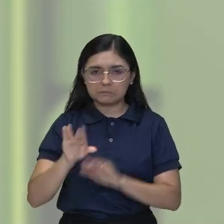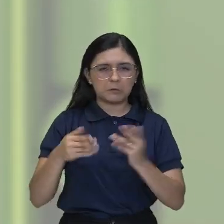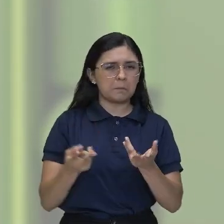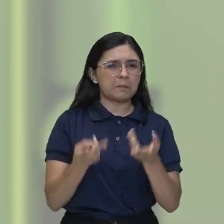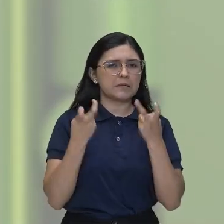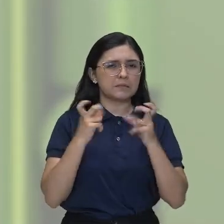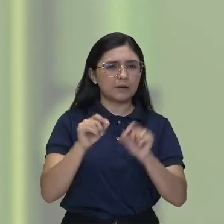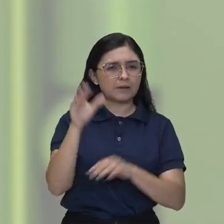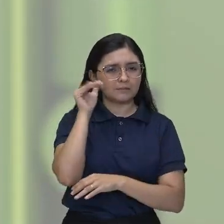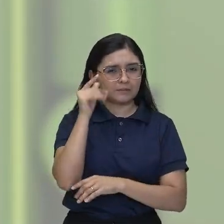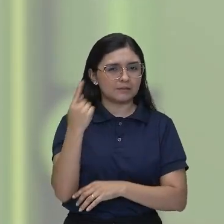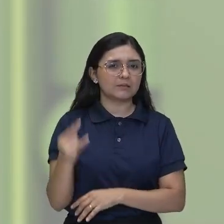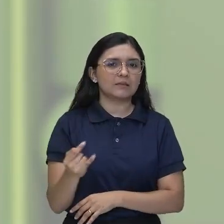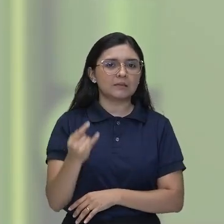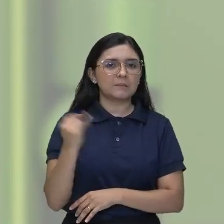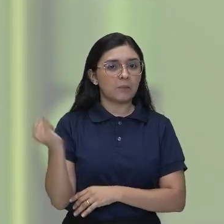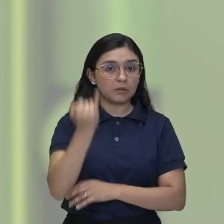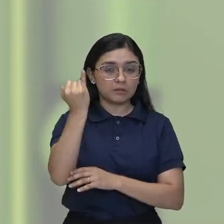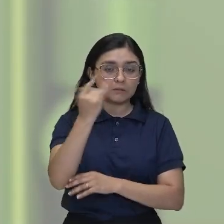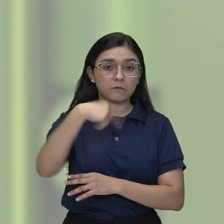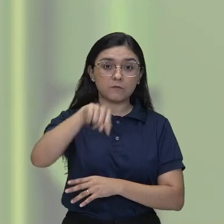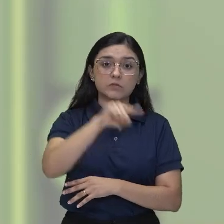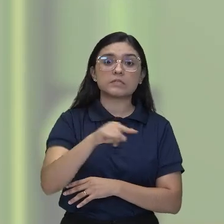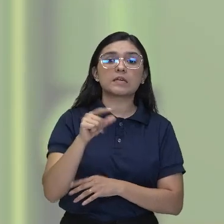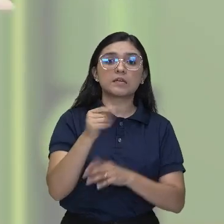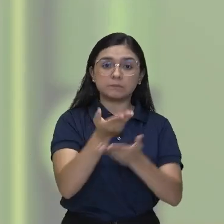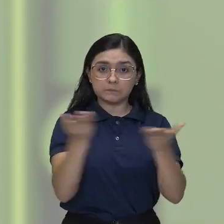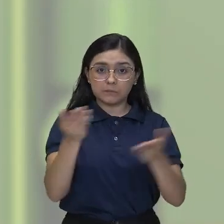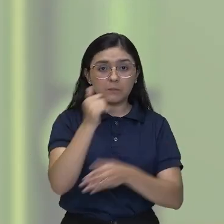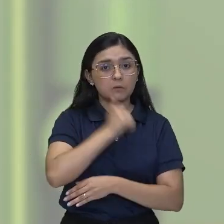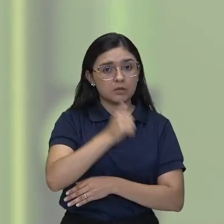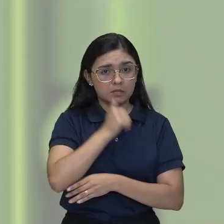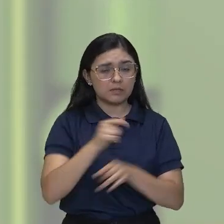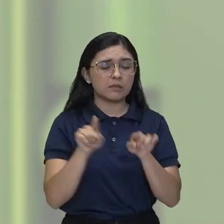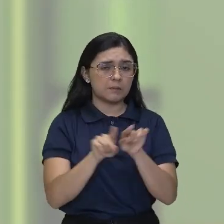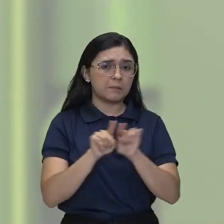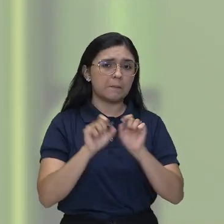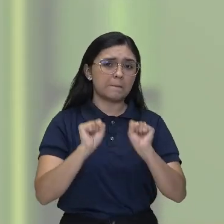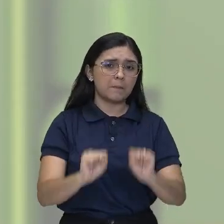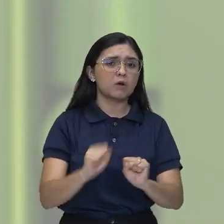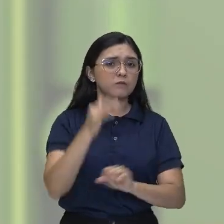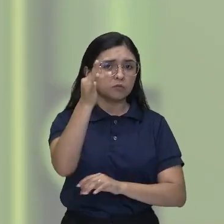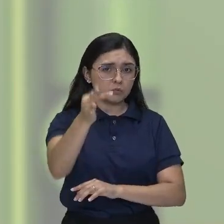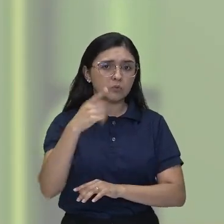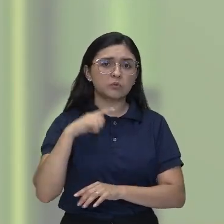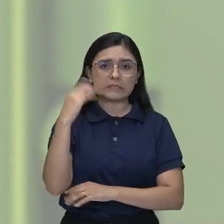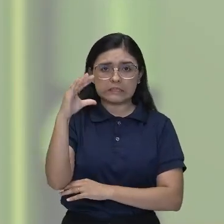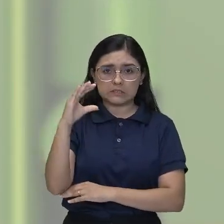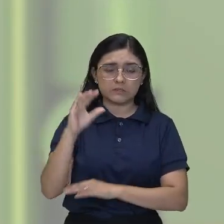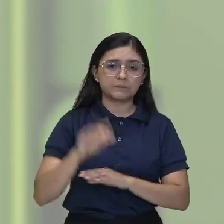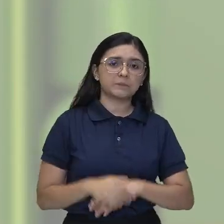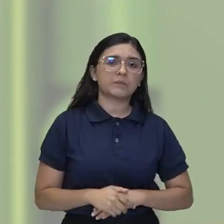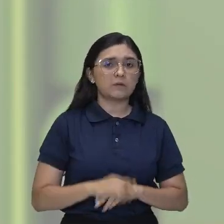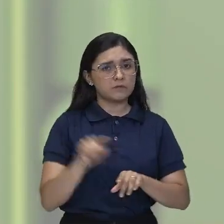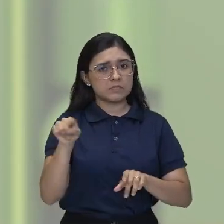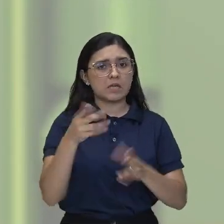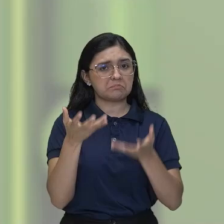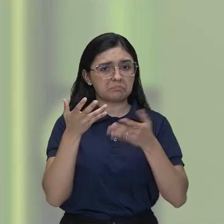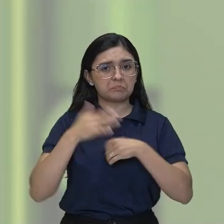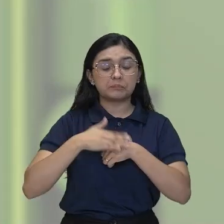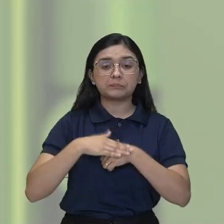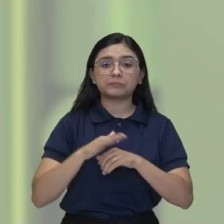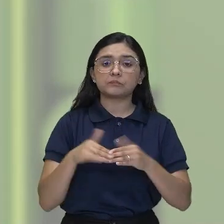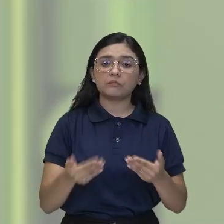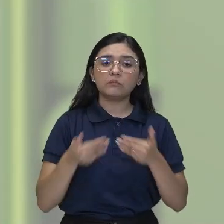é muito importante. E você, menina e mulher, também poderá ser uma cientista. Basta você querer.